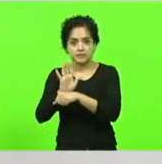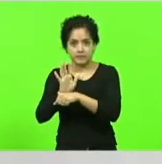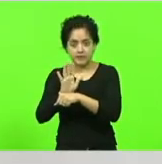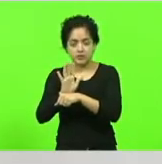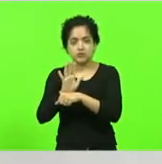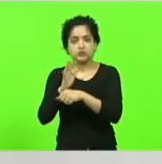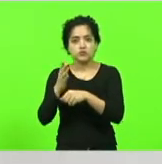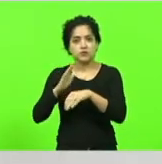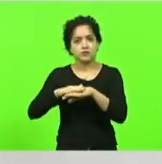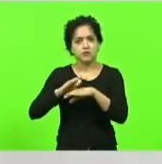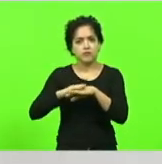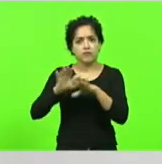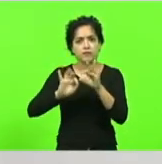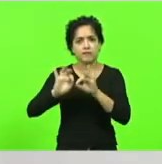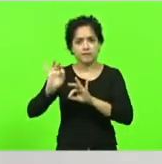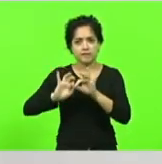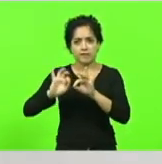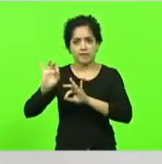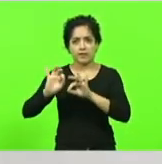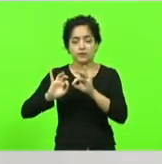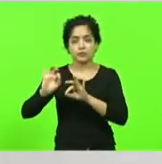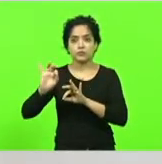produção, tá?